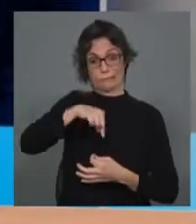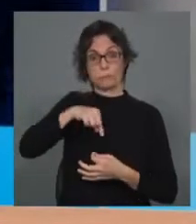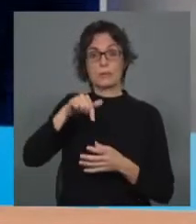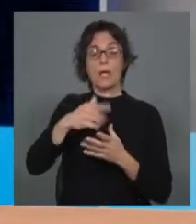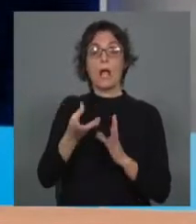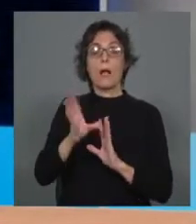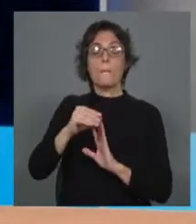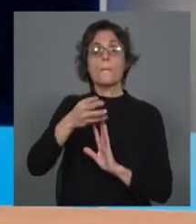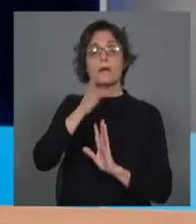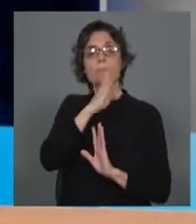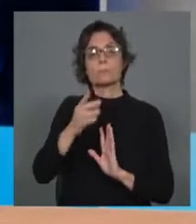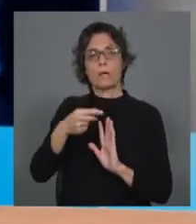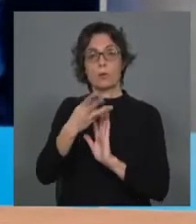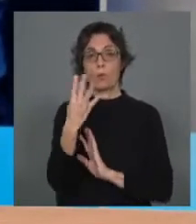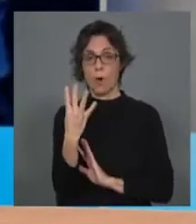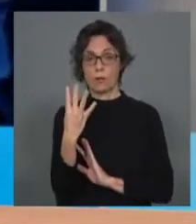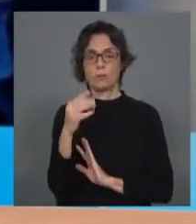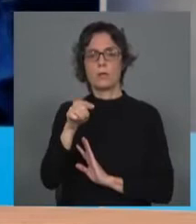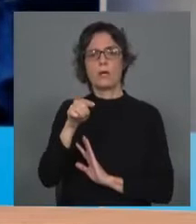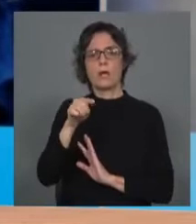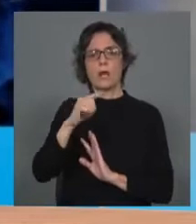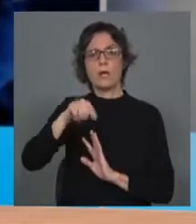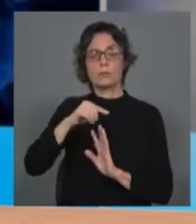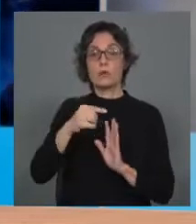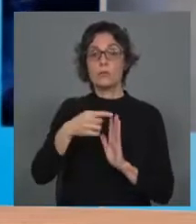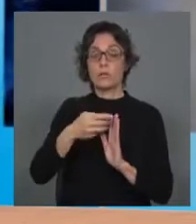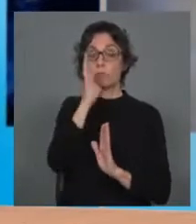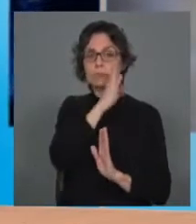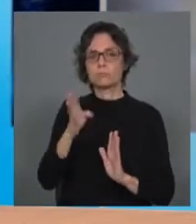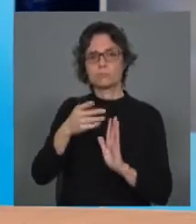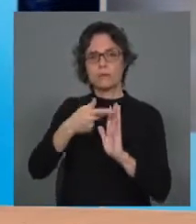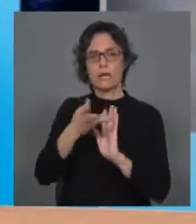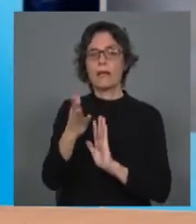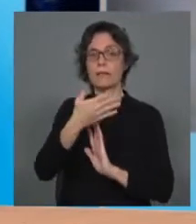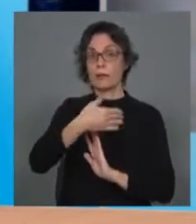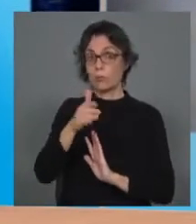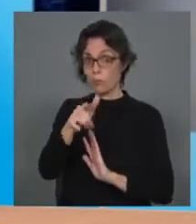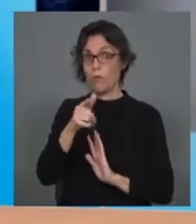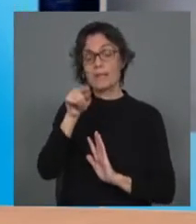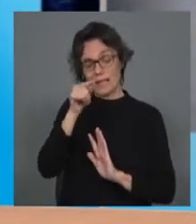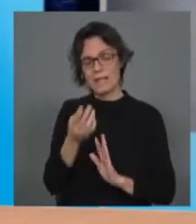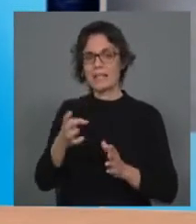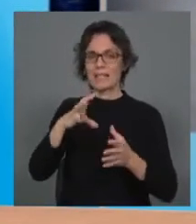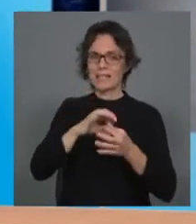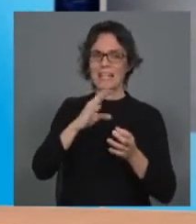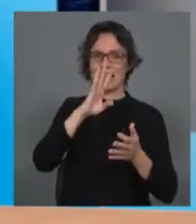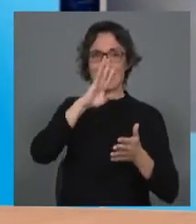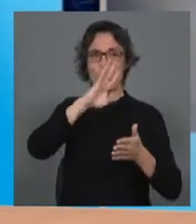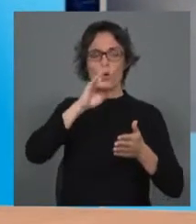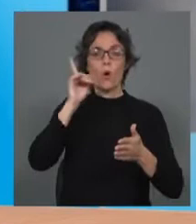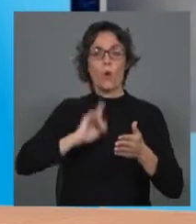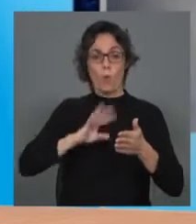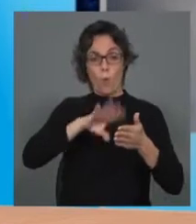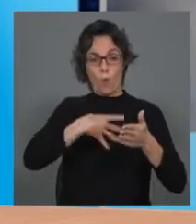serem 7 religiões, somam 11 tradições religiosas. Os tais 11 calendários, não é? Exato, são os 11 calendários